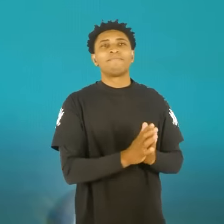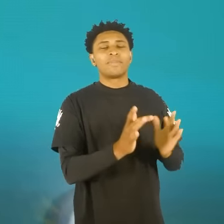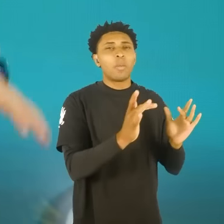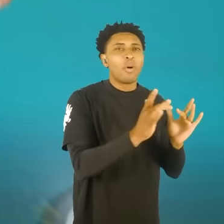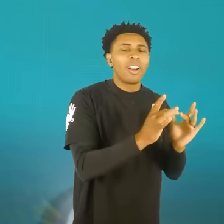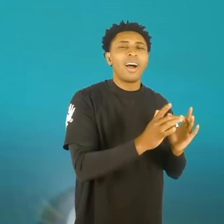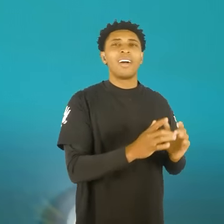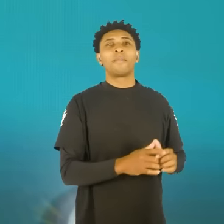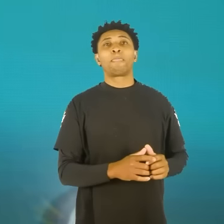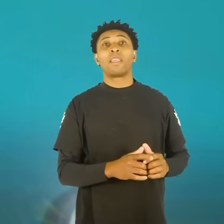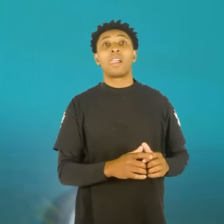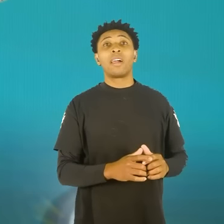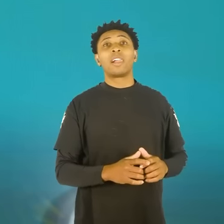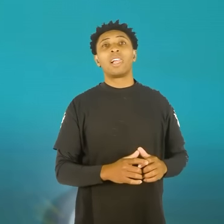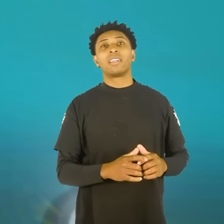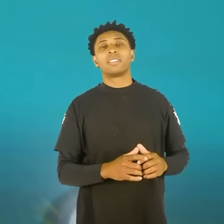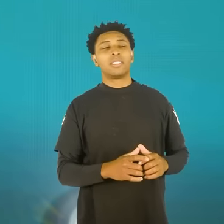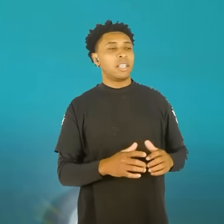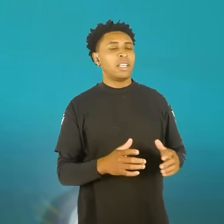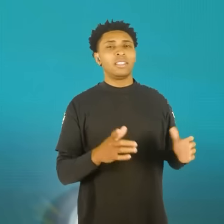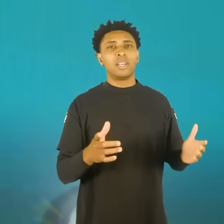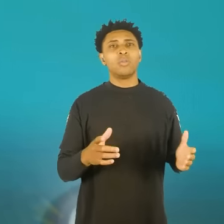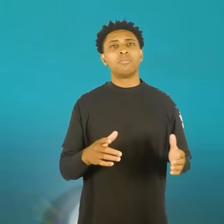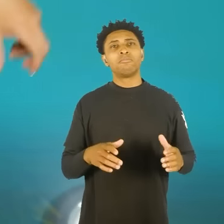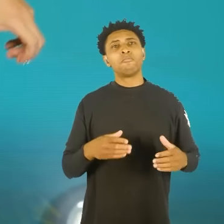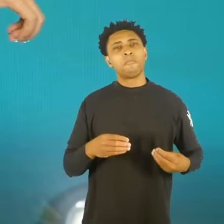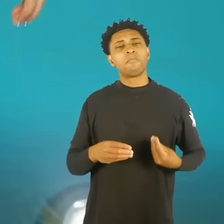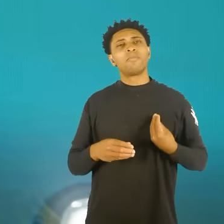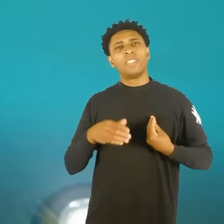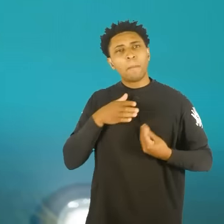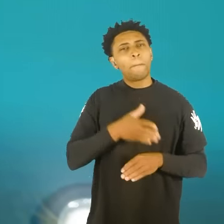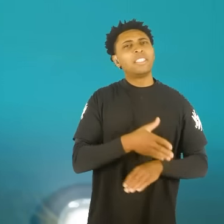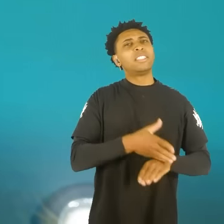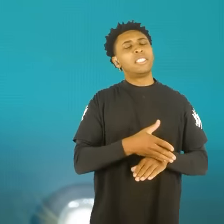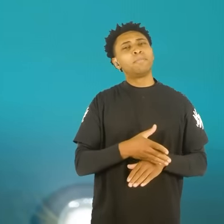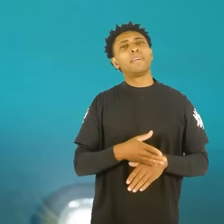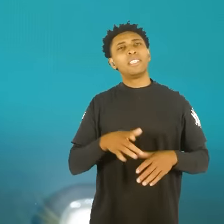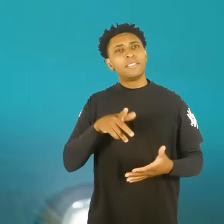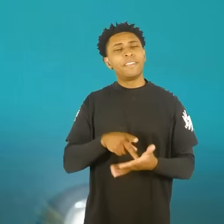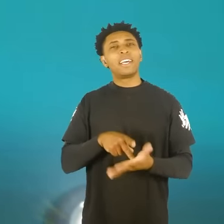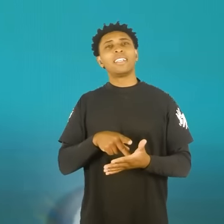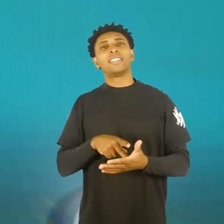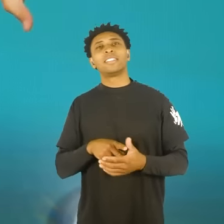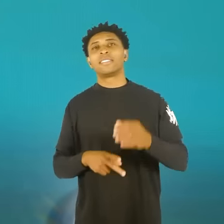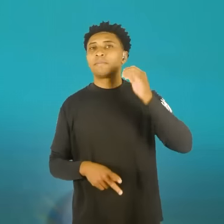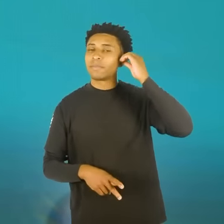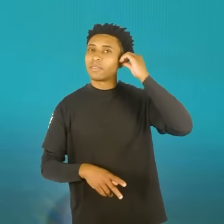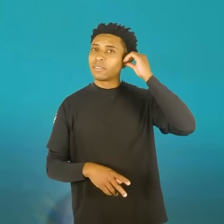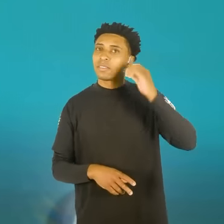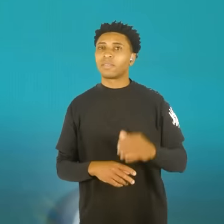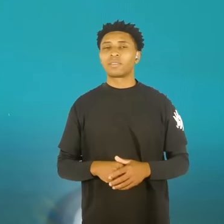de Deus a sério, um culto expressa muito sobre quem nós somos. E naquele culto, Deus deixou claro quem Ele aceita e quem